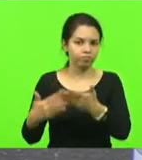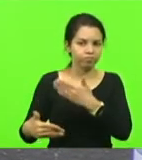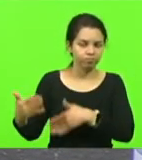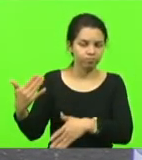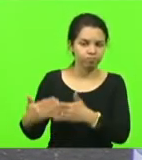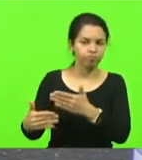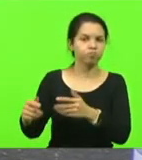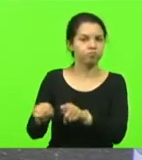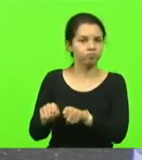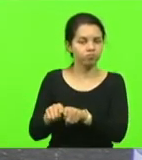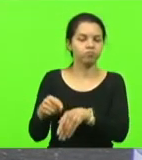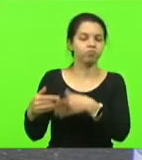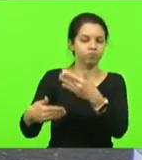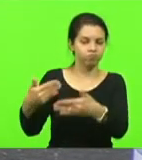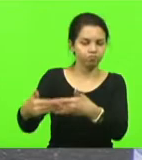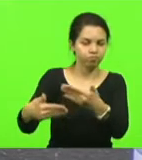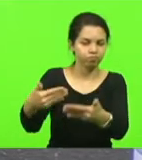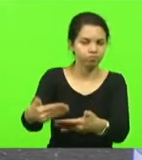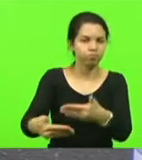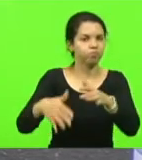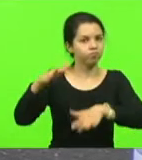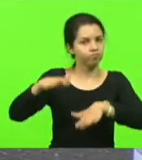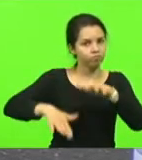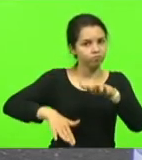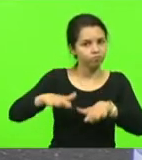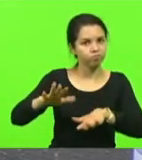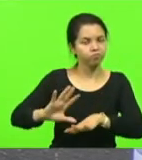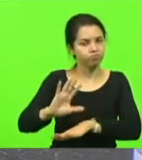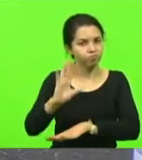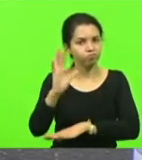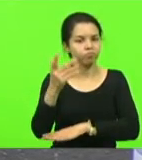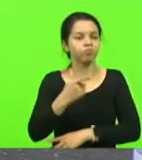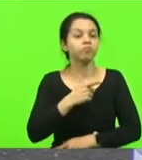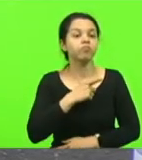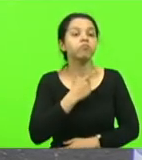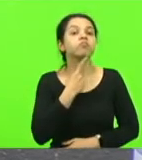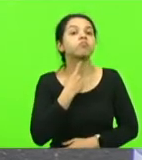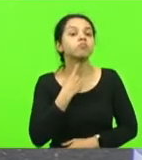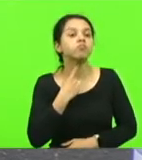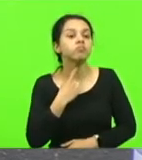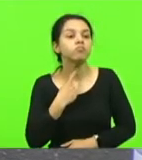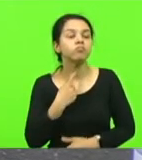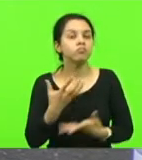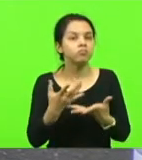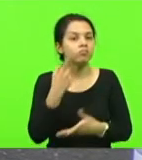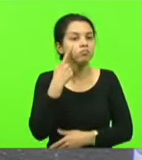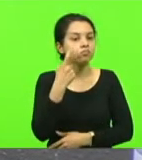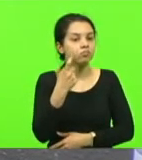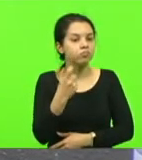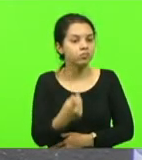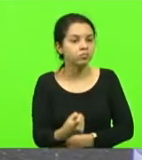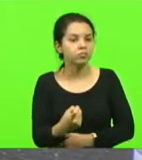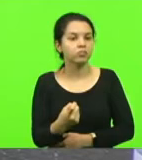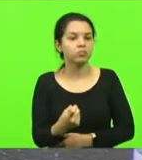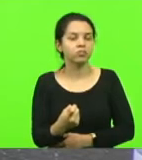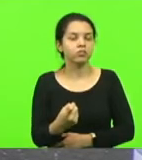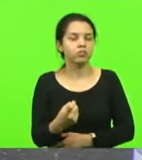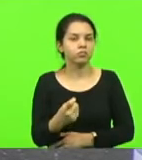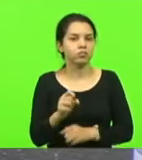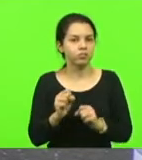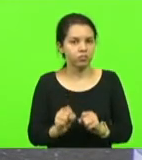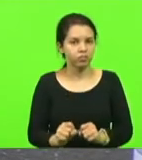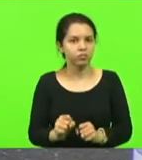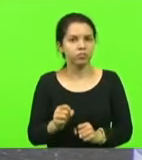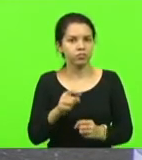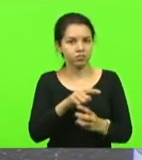que por muitas vezes têm-se o desejo, a intenção, e vale para as